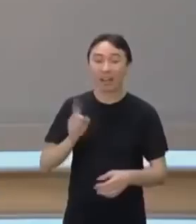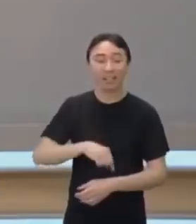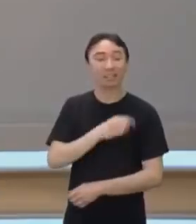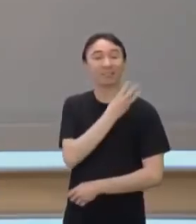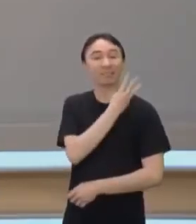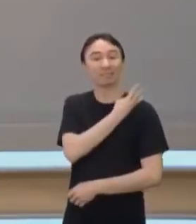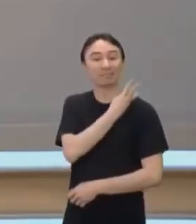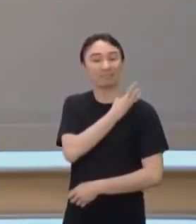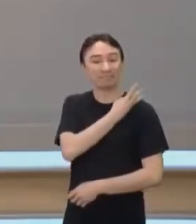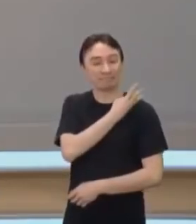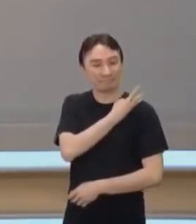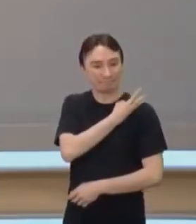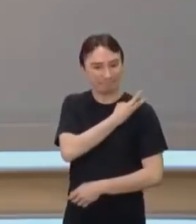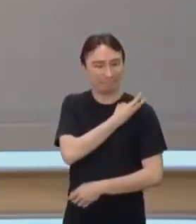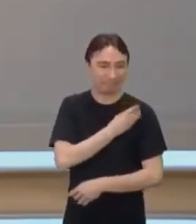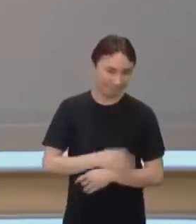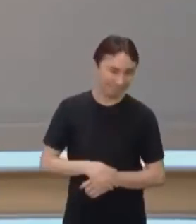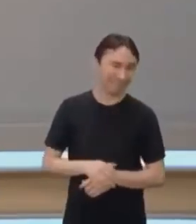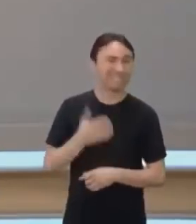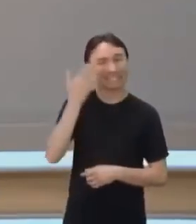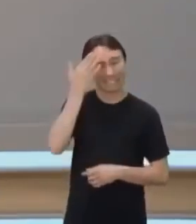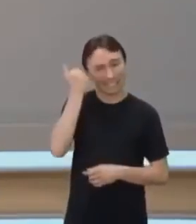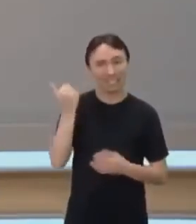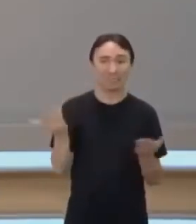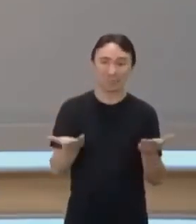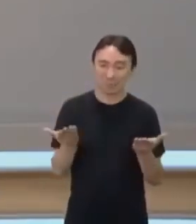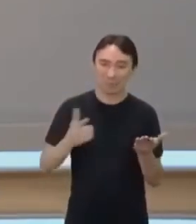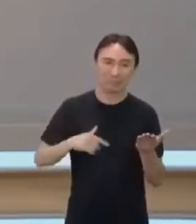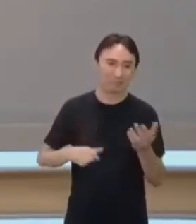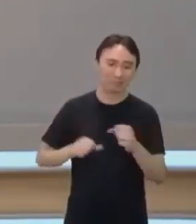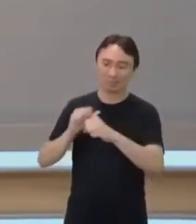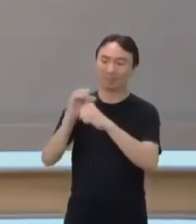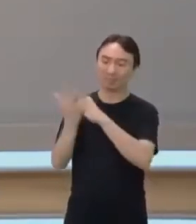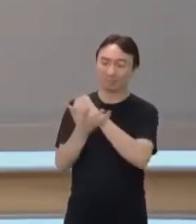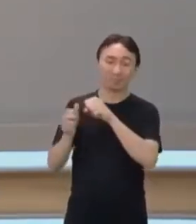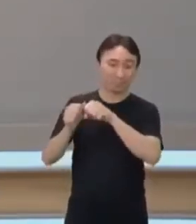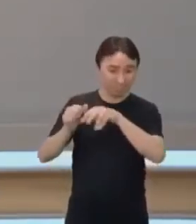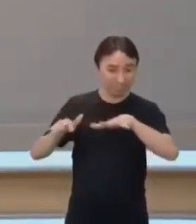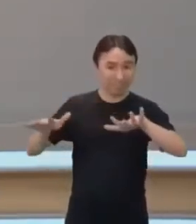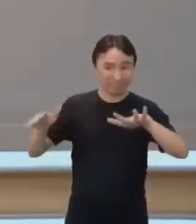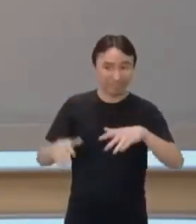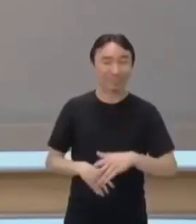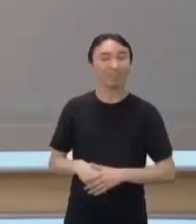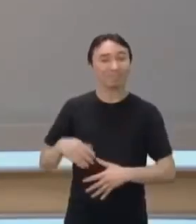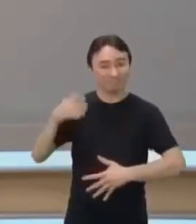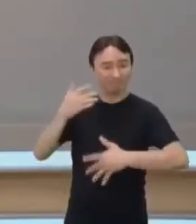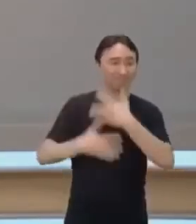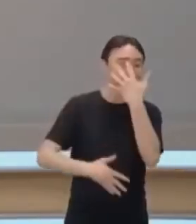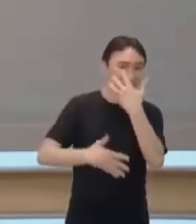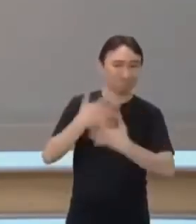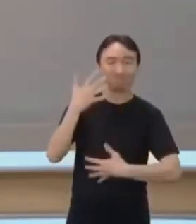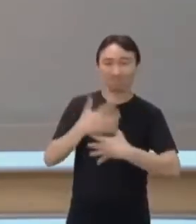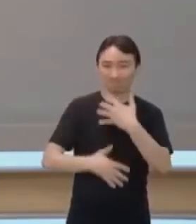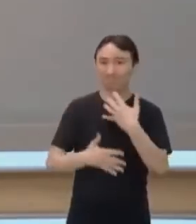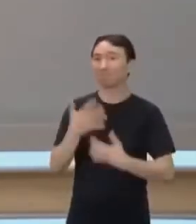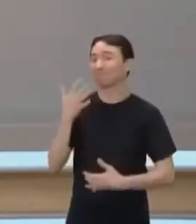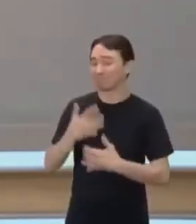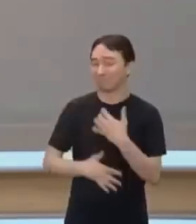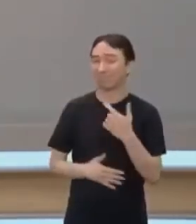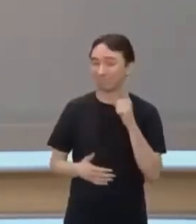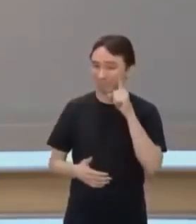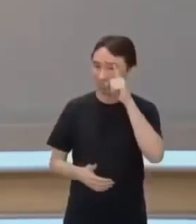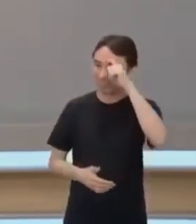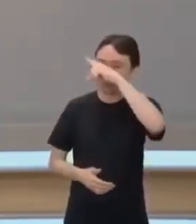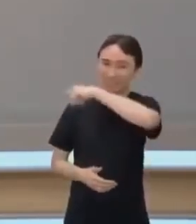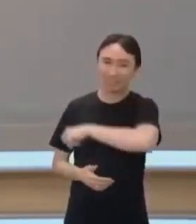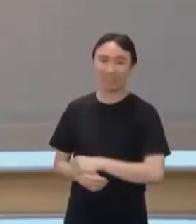principalmente considerando o contexto pandêmico que a gente tem vivenciado atualmente, essas consequências aí que surgem em relação a